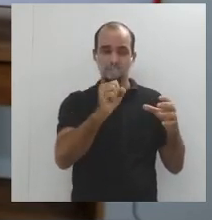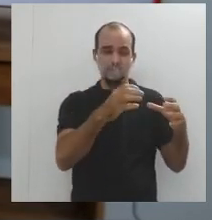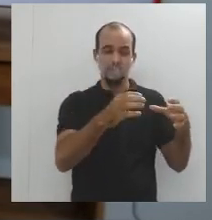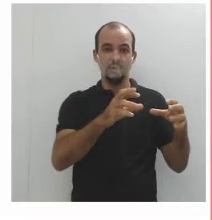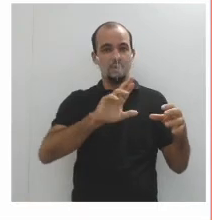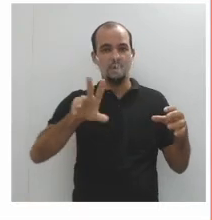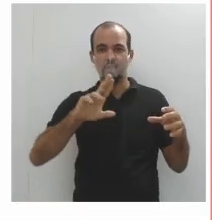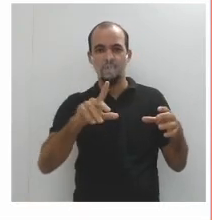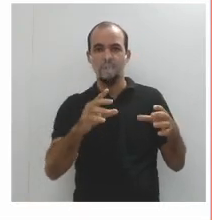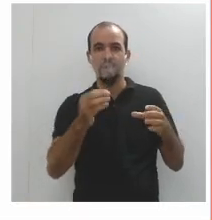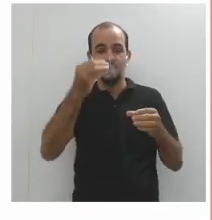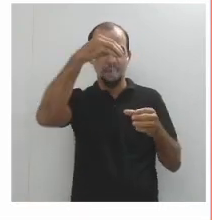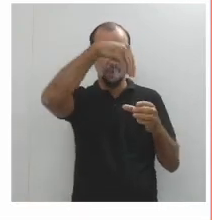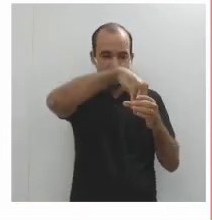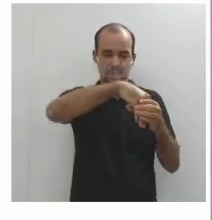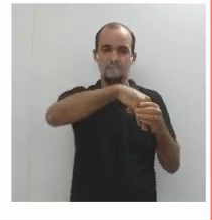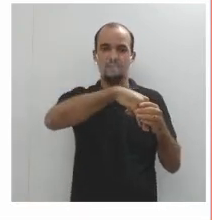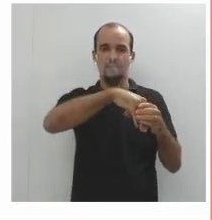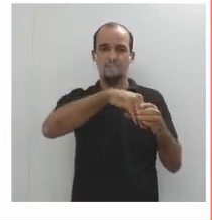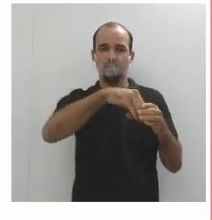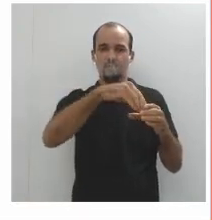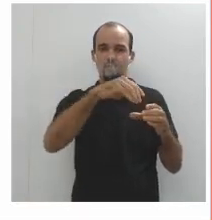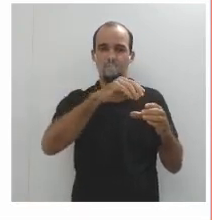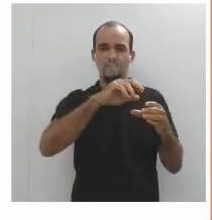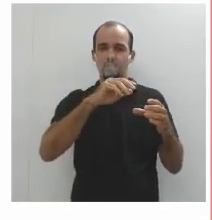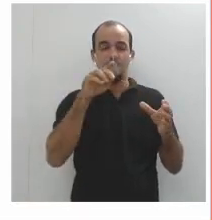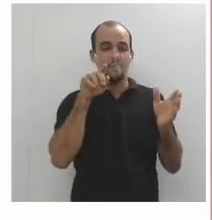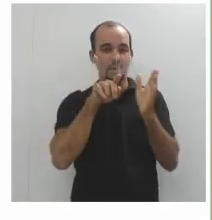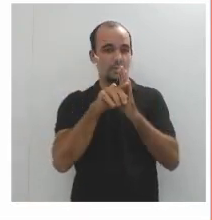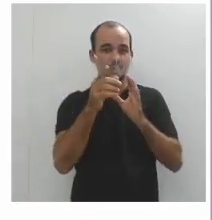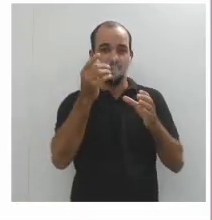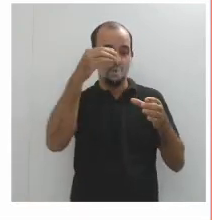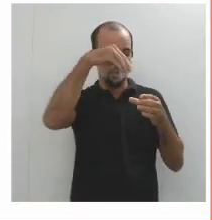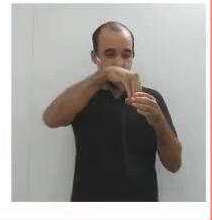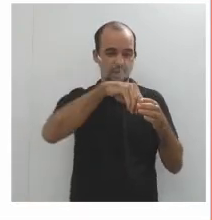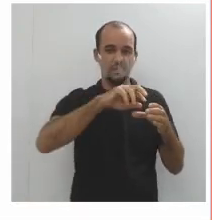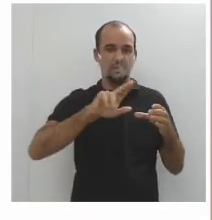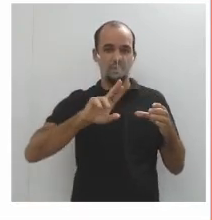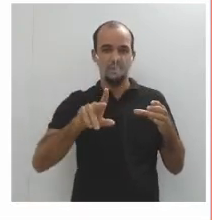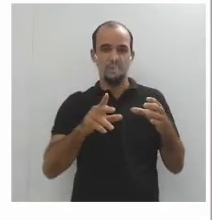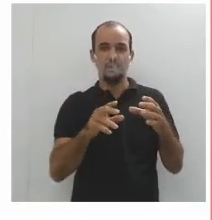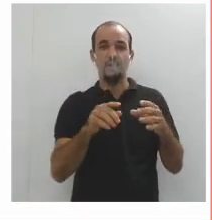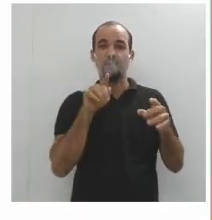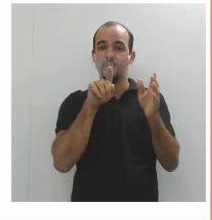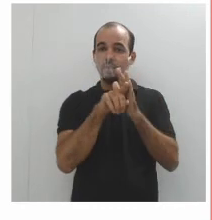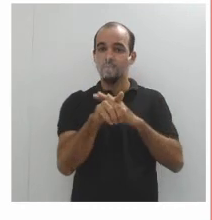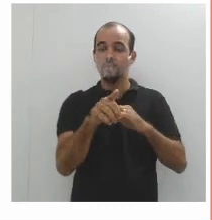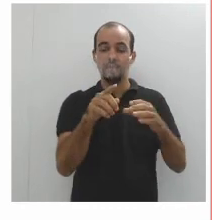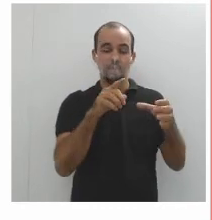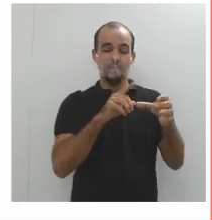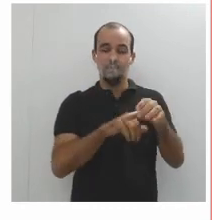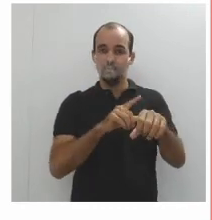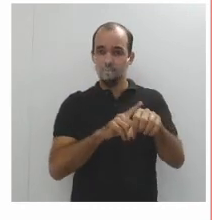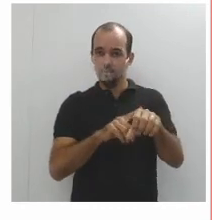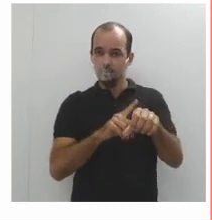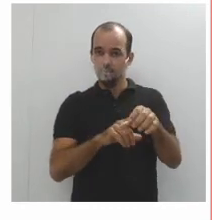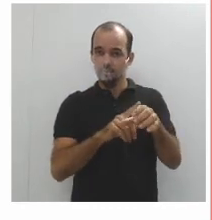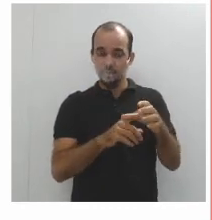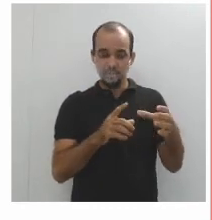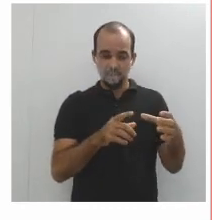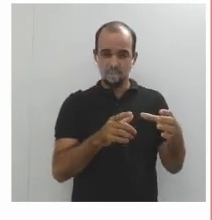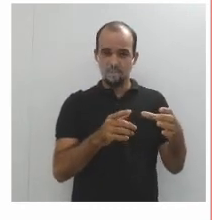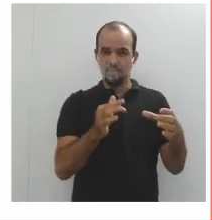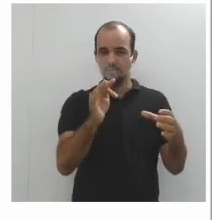slide. Olha só. No 1, gente, eu tenho óleo, água e